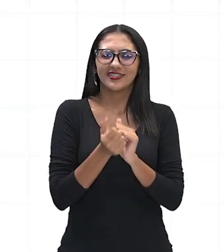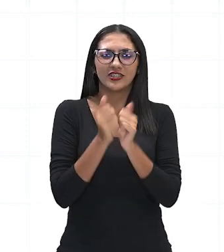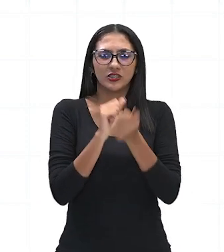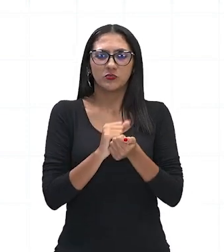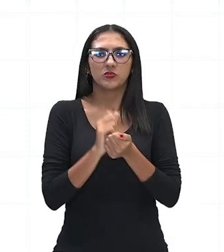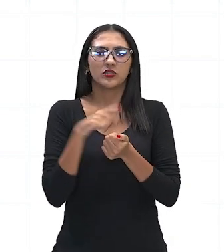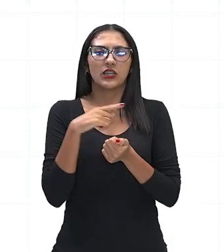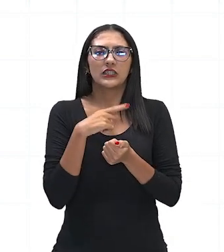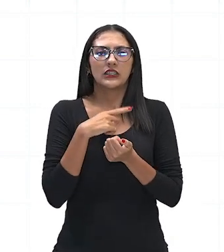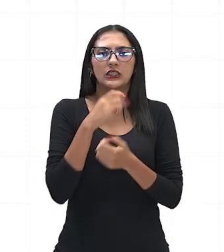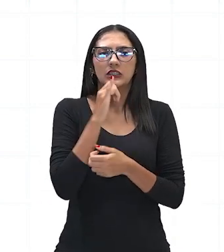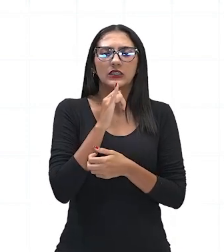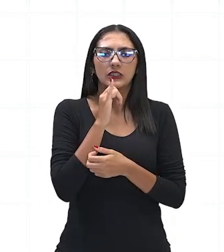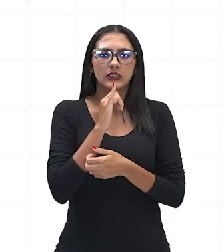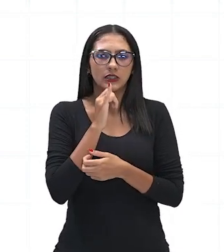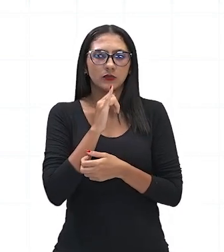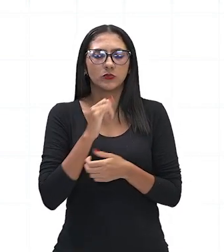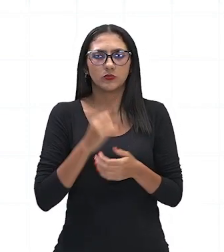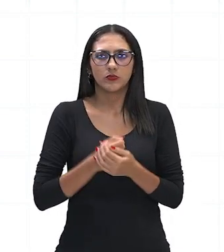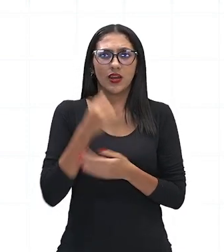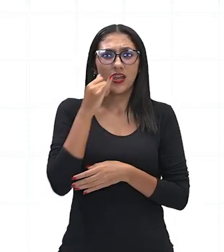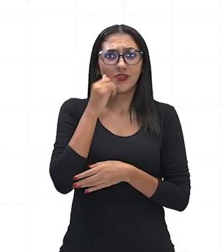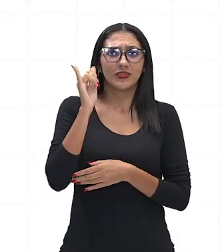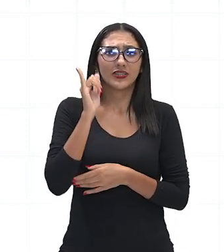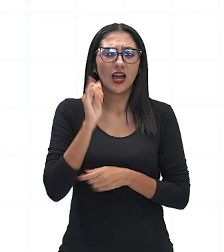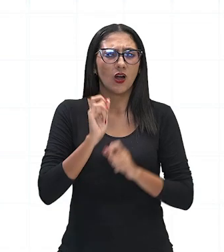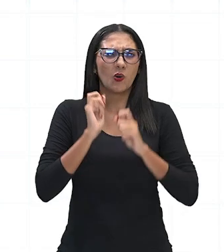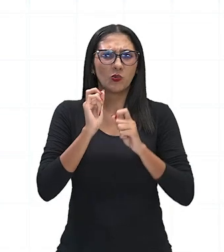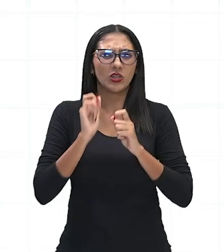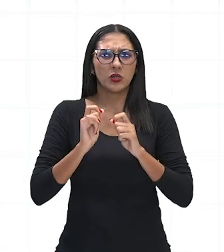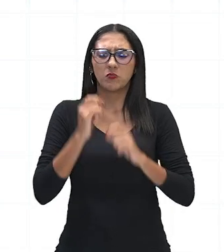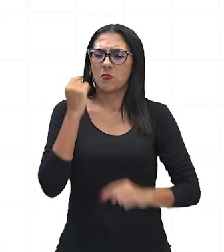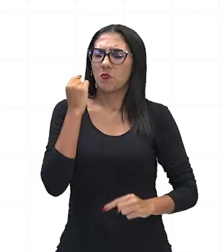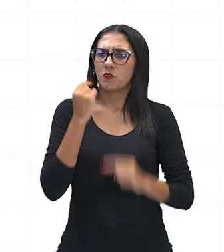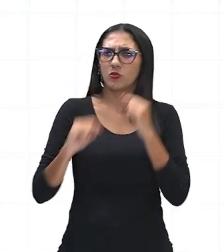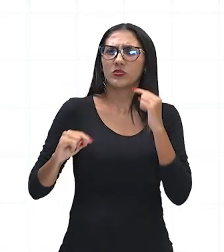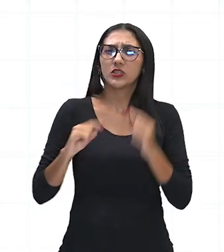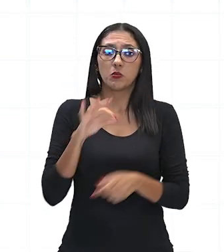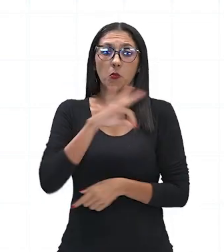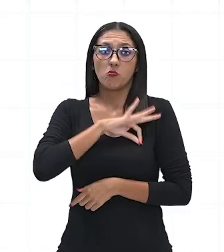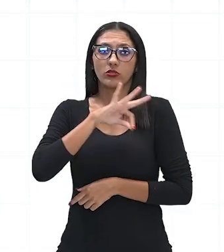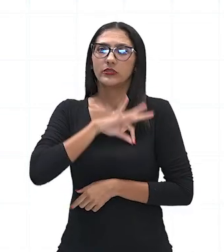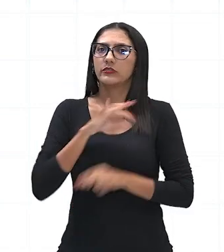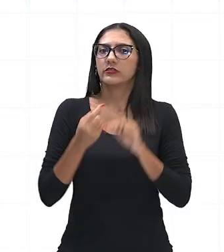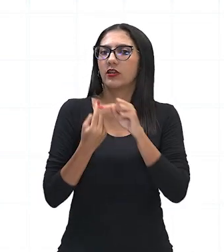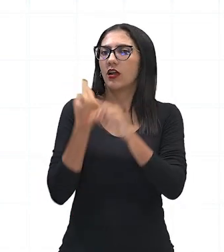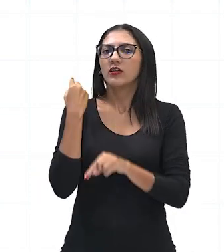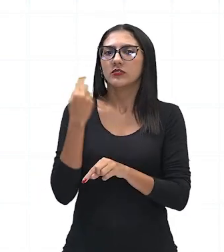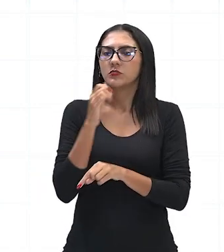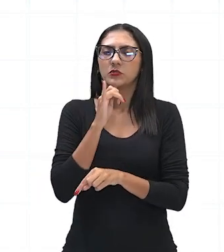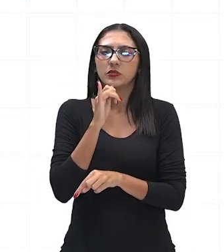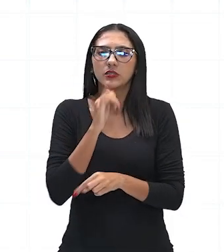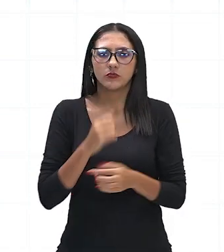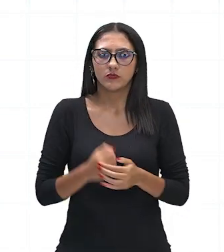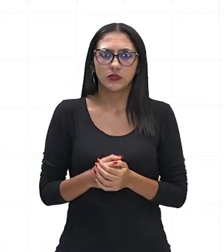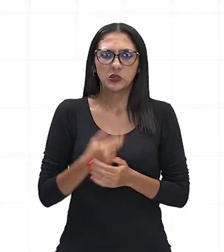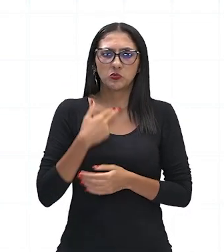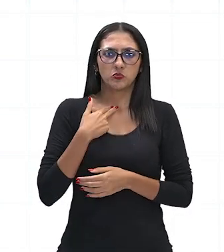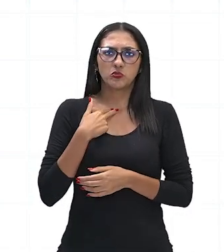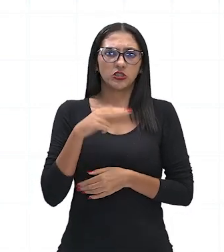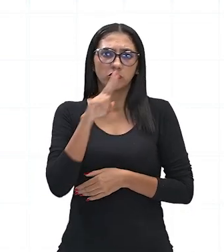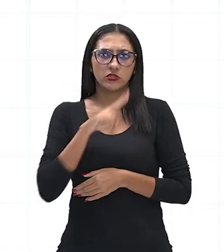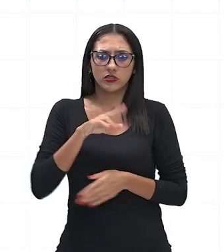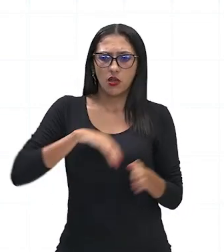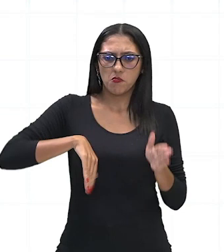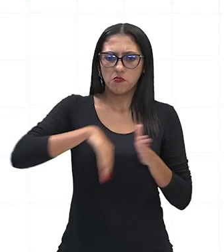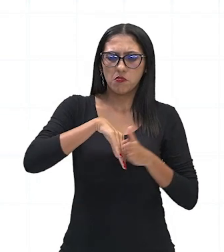para burlar uma proibição da polícia naquela época, que proibia jogar futebol em linha de passe, que é aquela